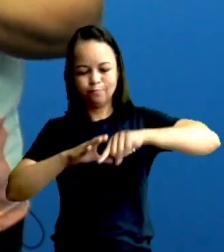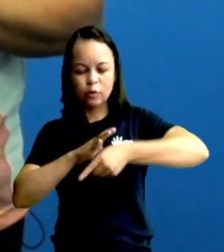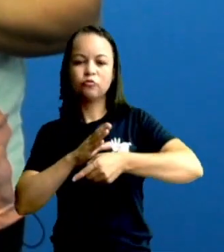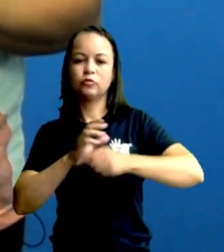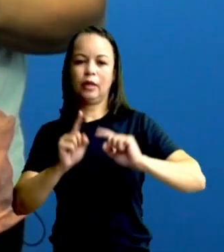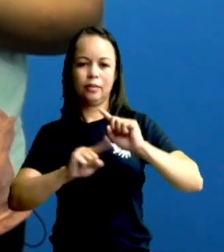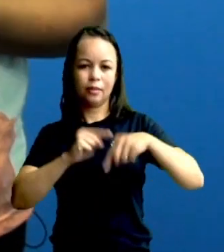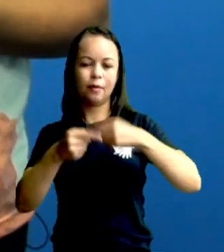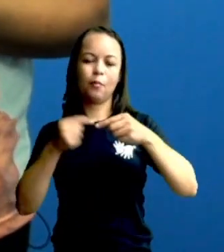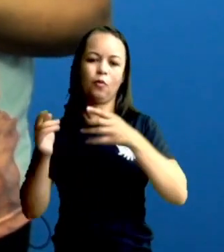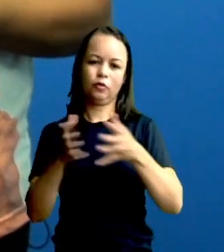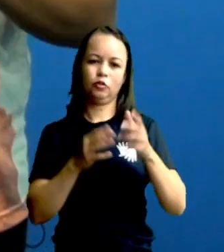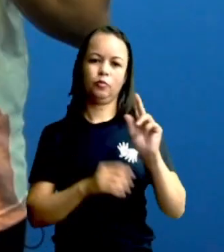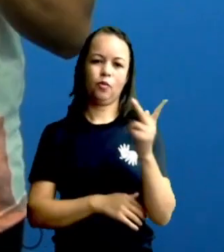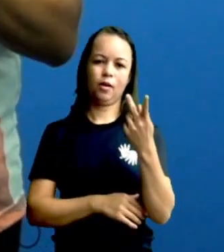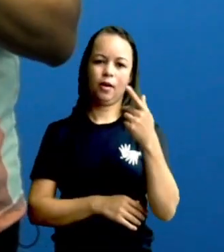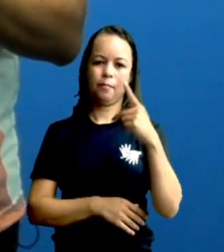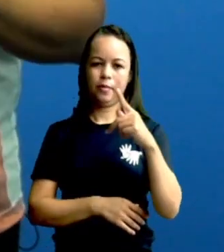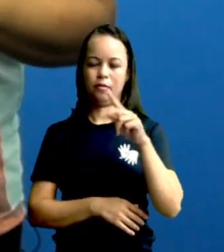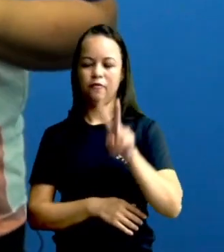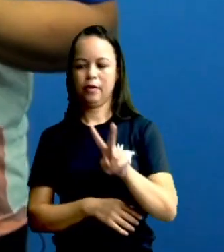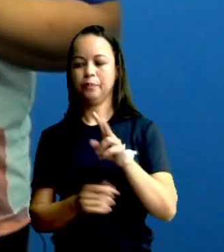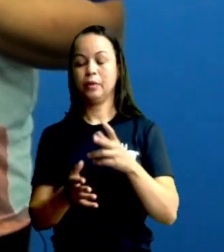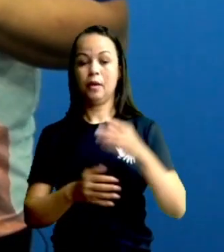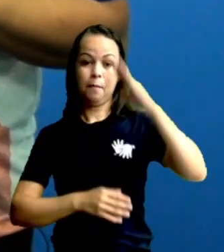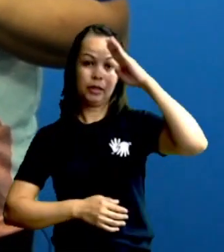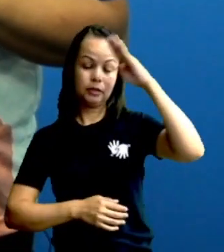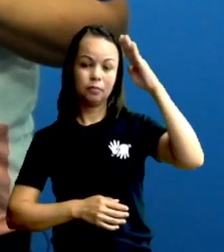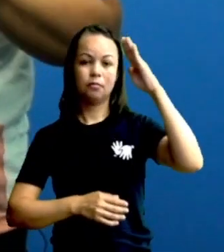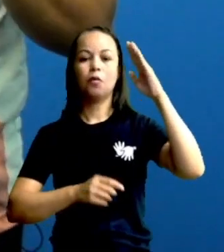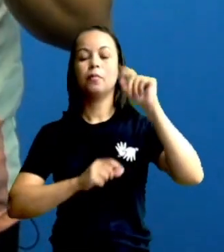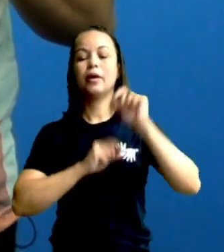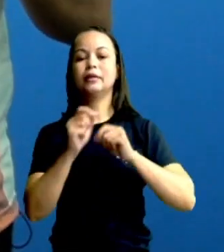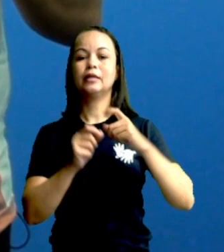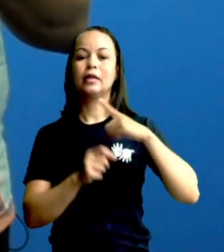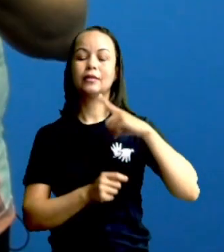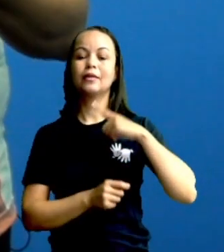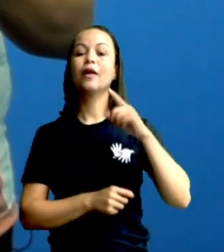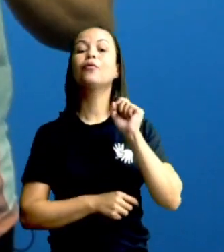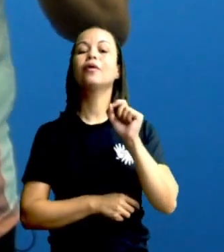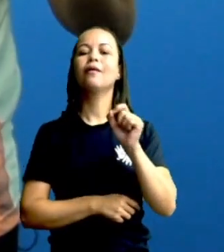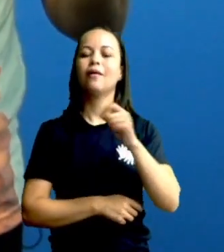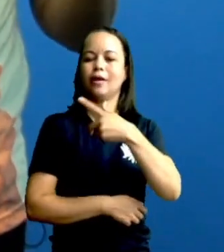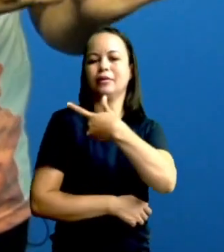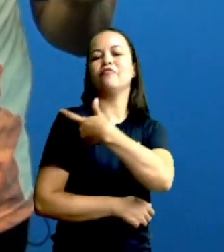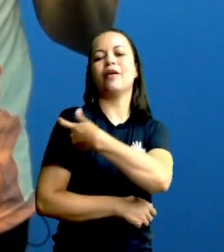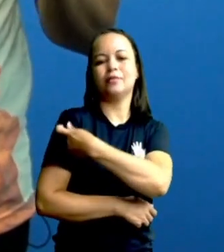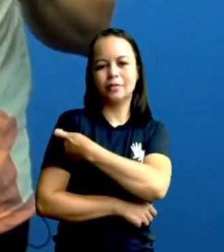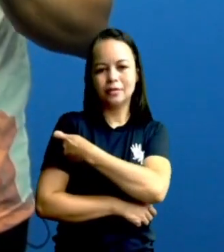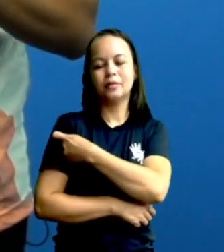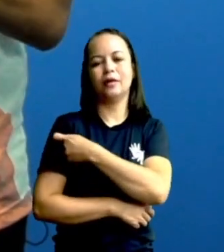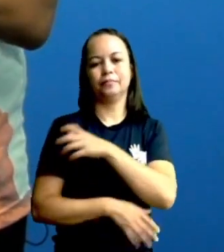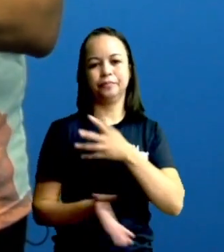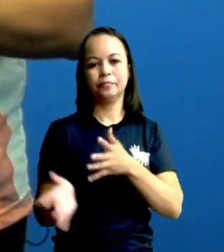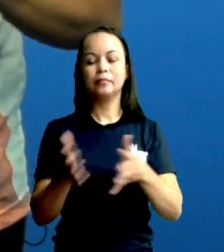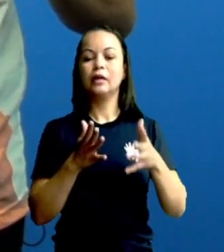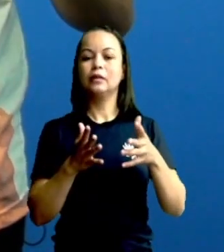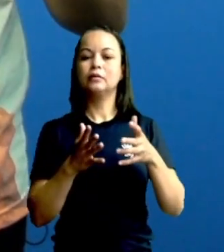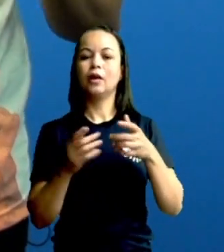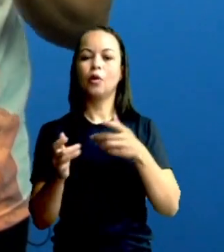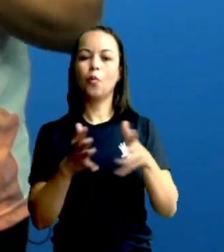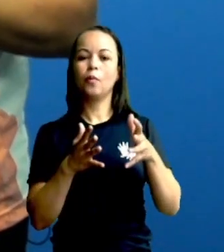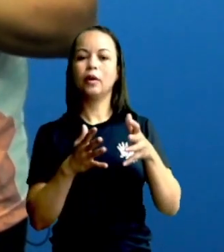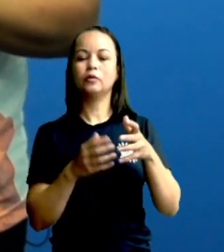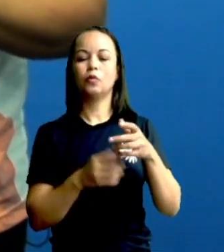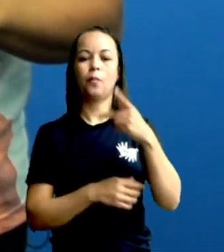daqui a pouquinho sobre o HPV. Principalmente porque o HPV, gente, tem vacina. O Plano Nacional de Imunidade,